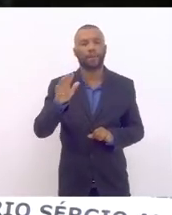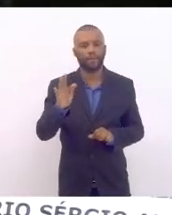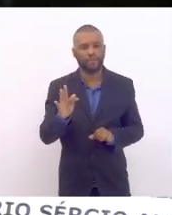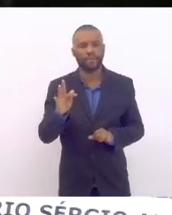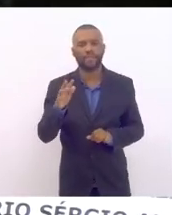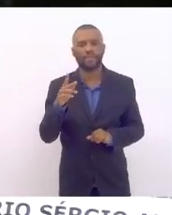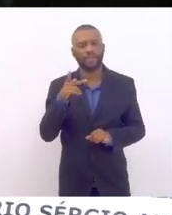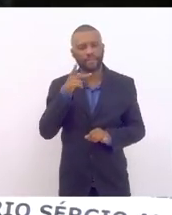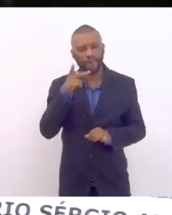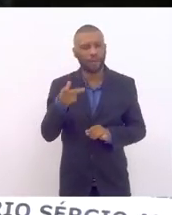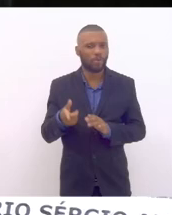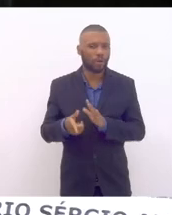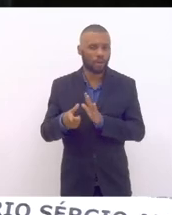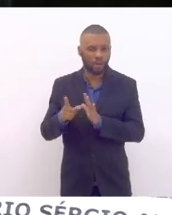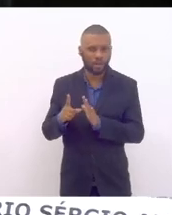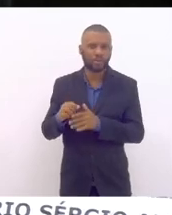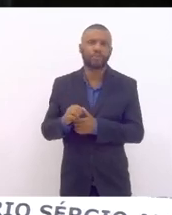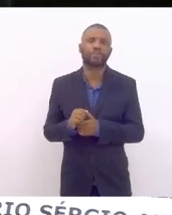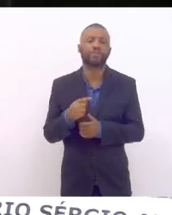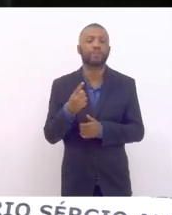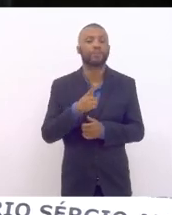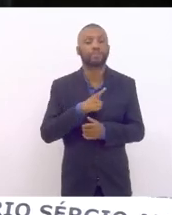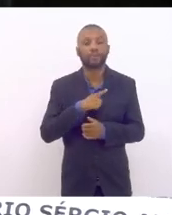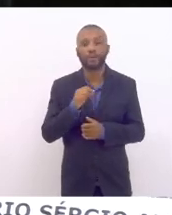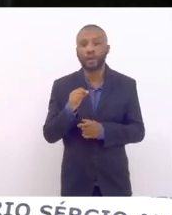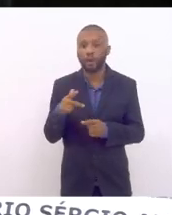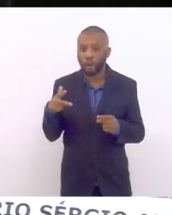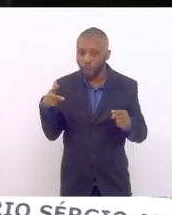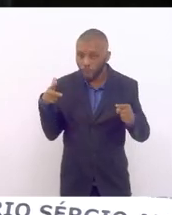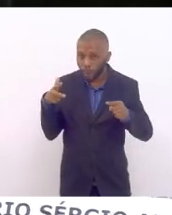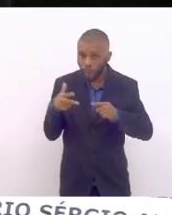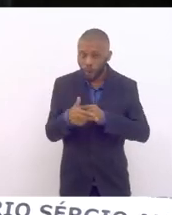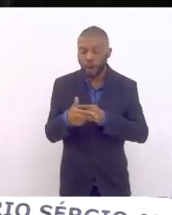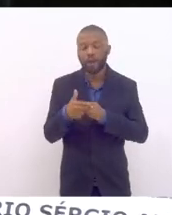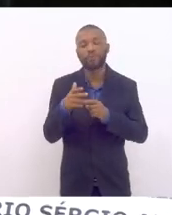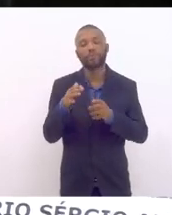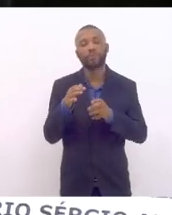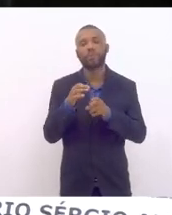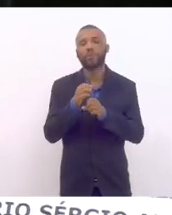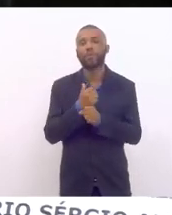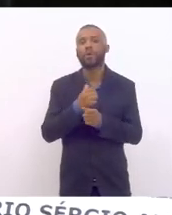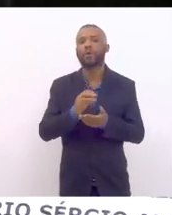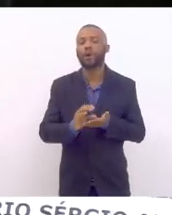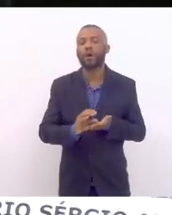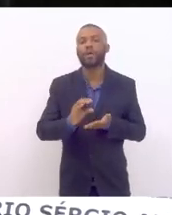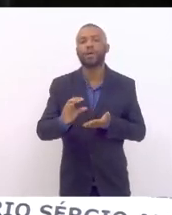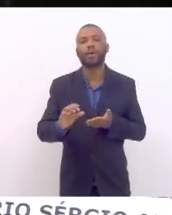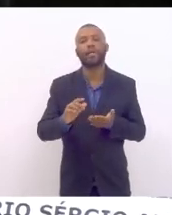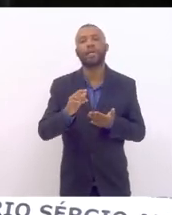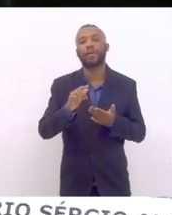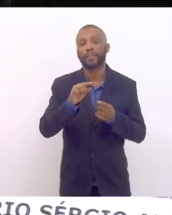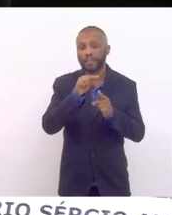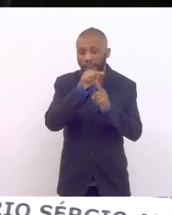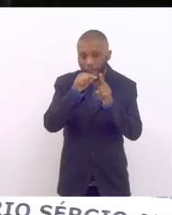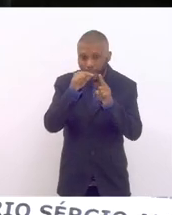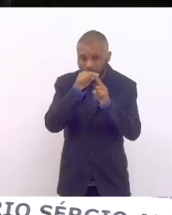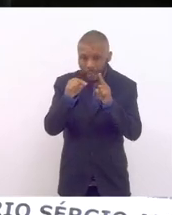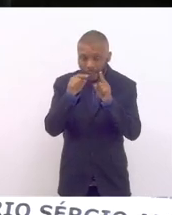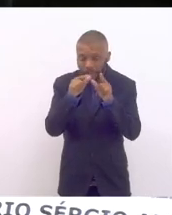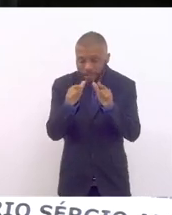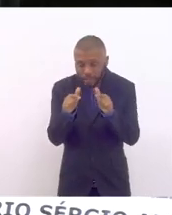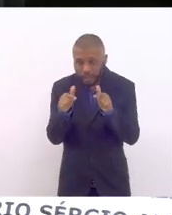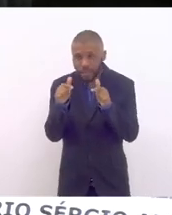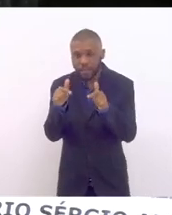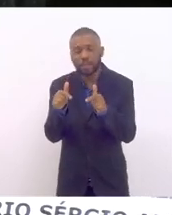todos aqui falaram é tivemos um corte no orçamento na metade do exercício o horário